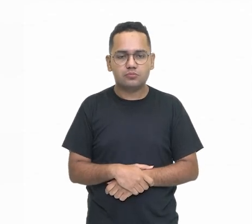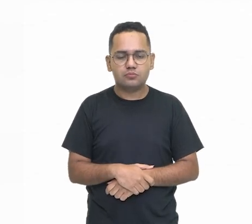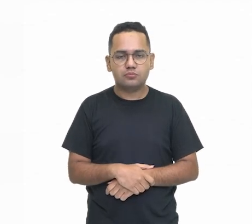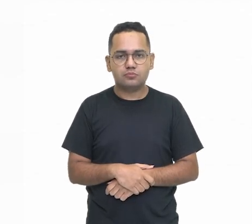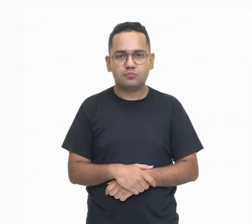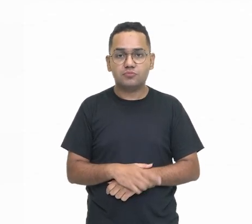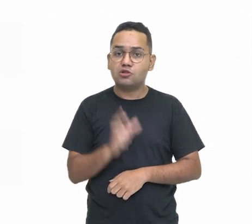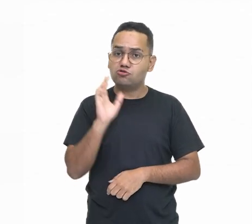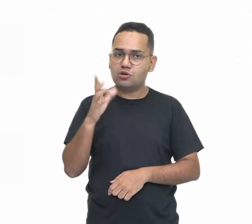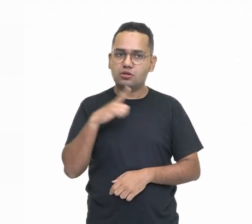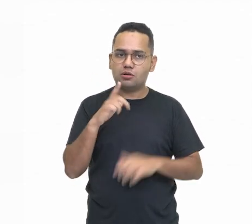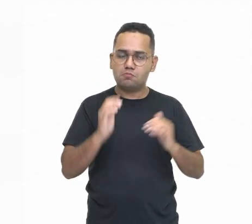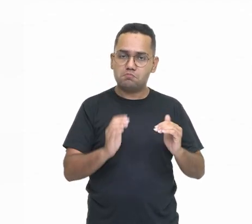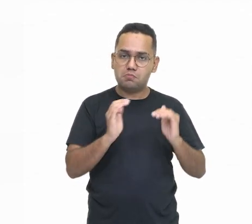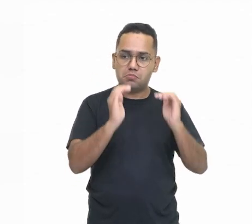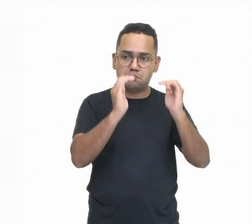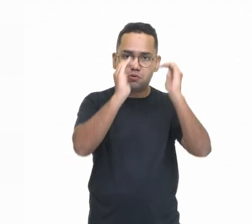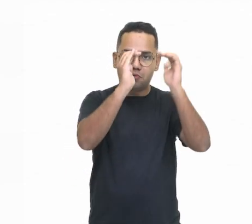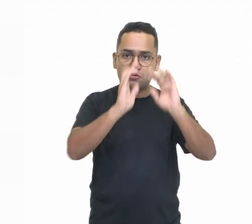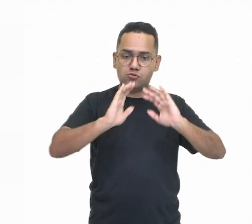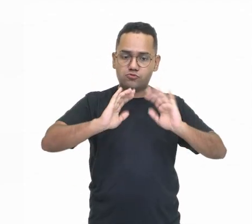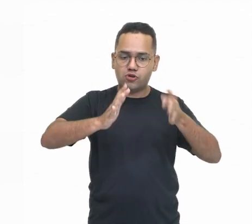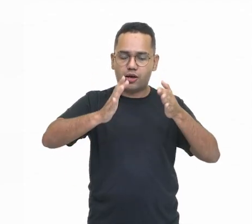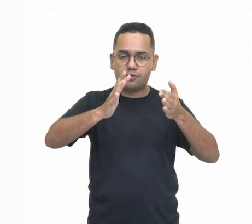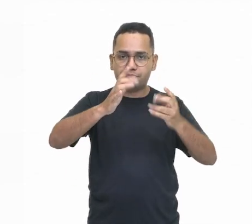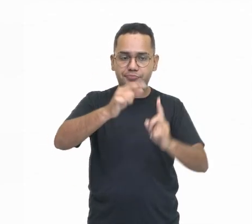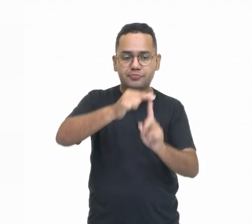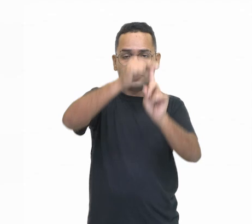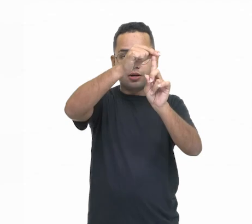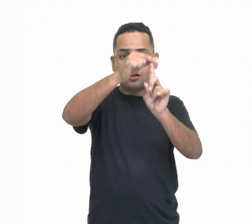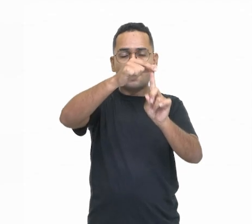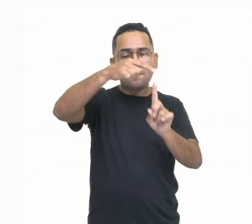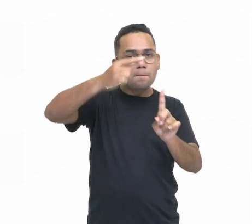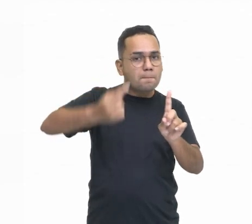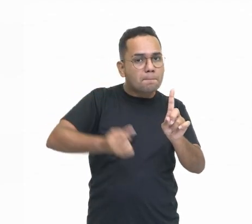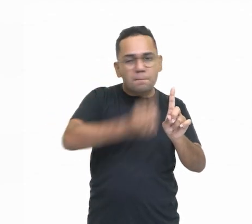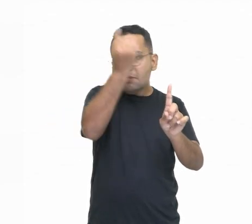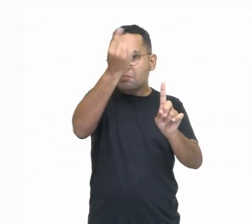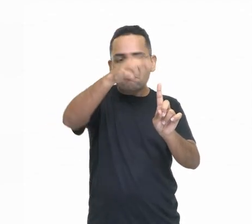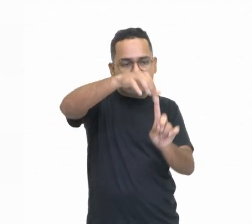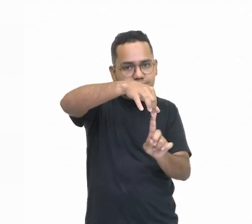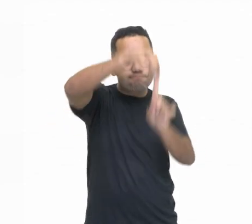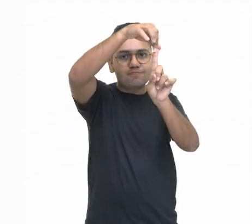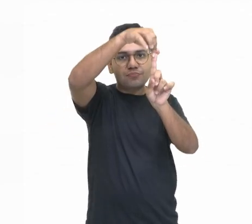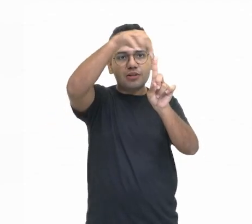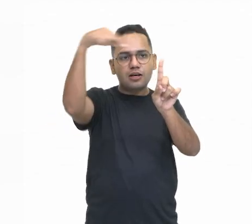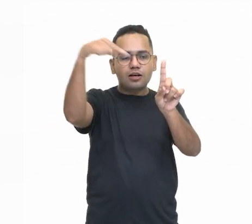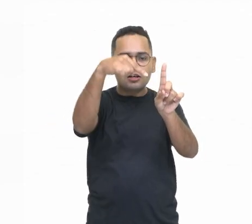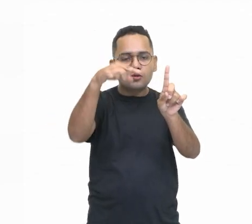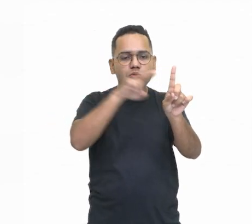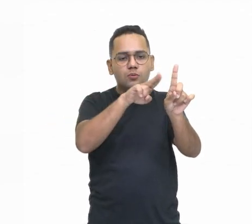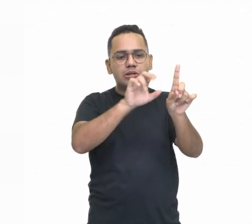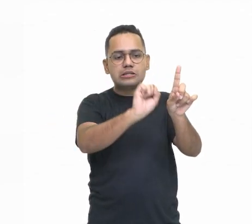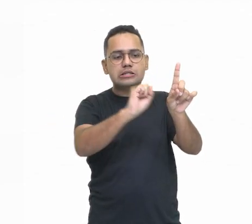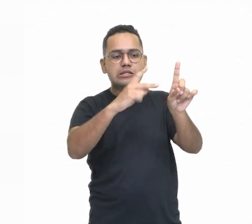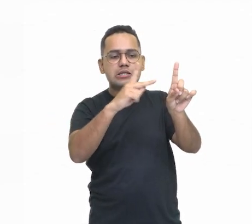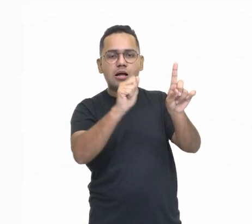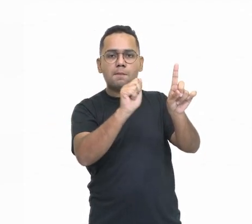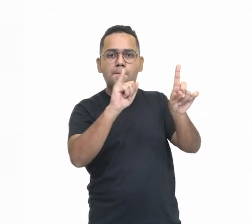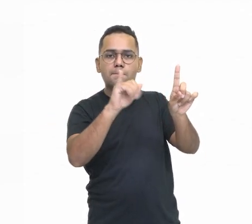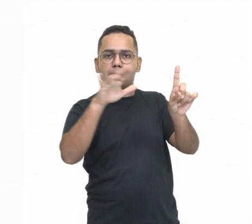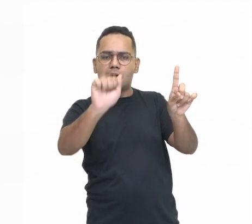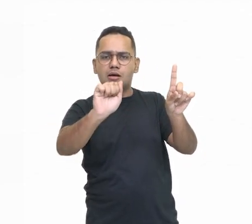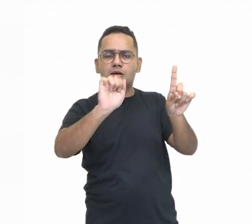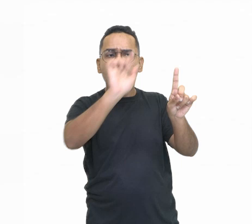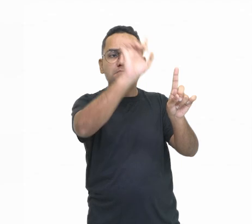rígida e, né, no topo da pirâmide social, a figura do Sapa Inca, que era inclusive considerado filho